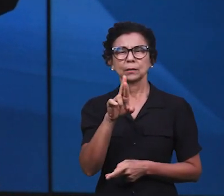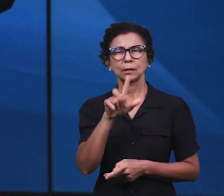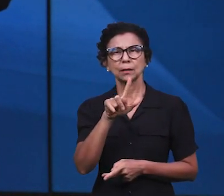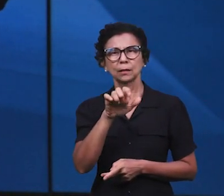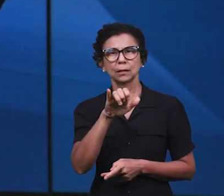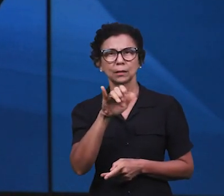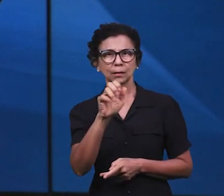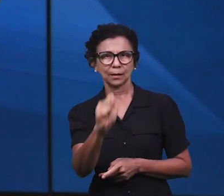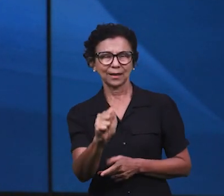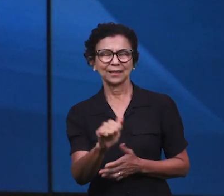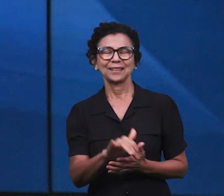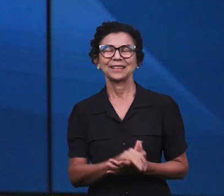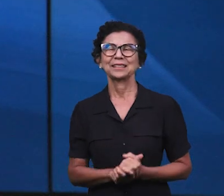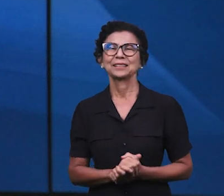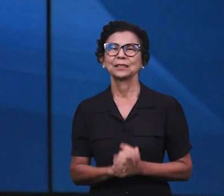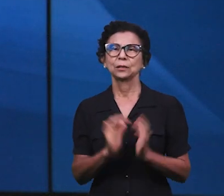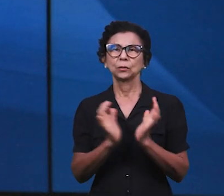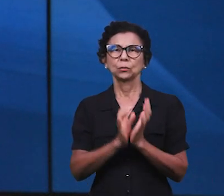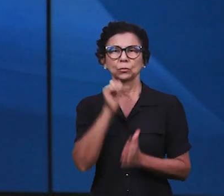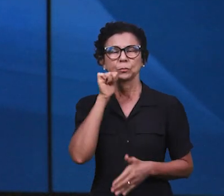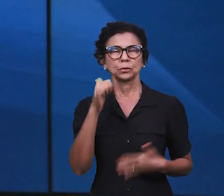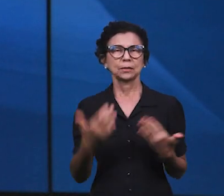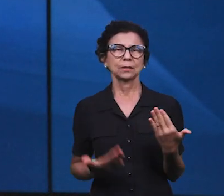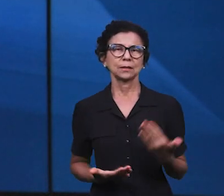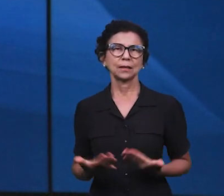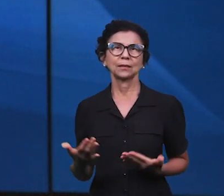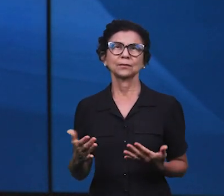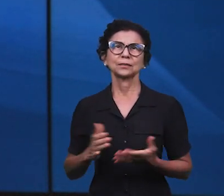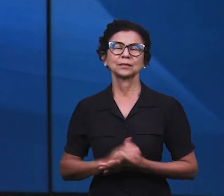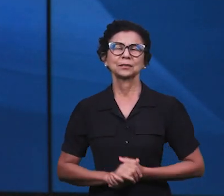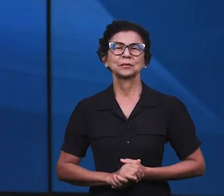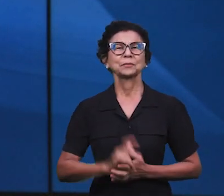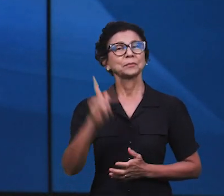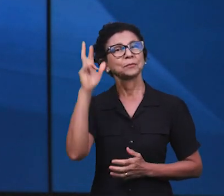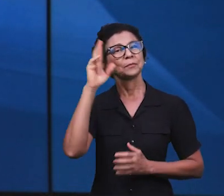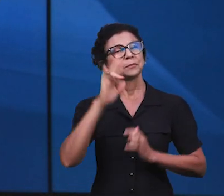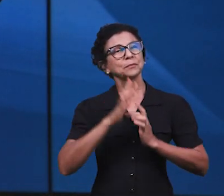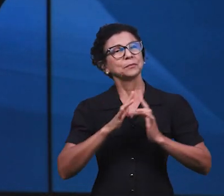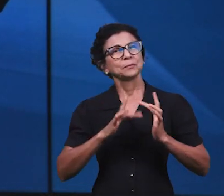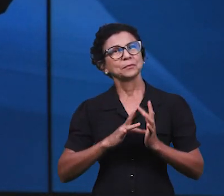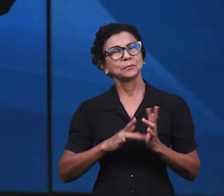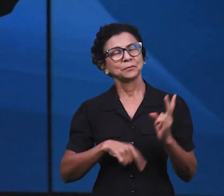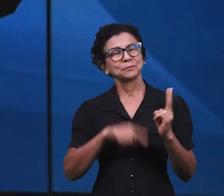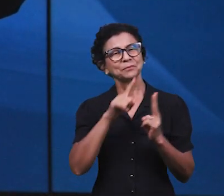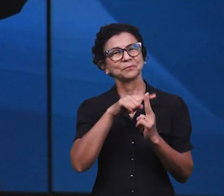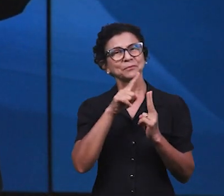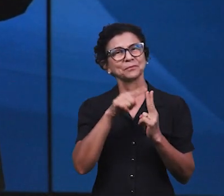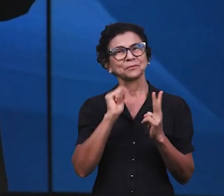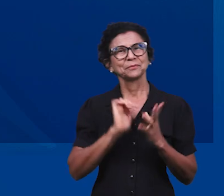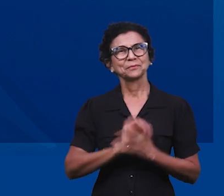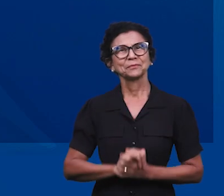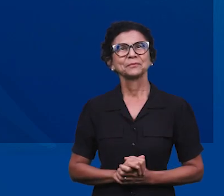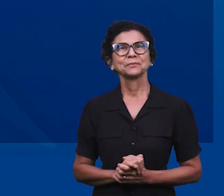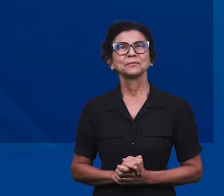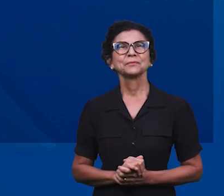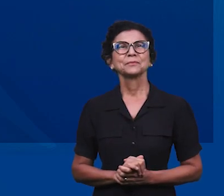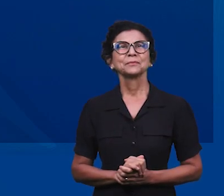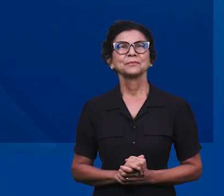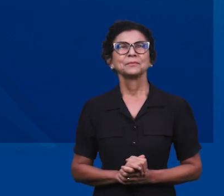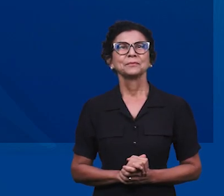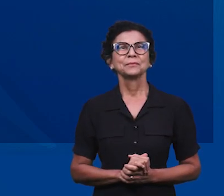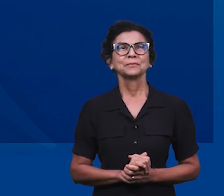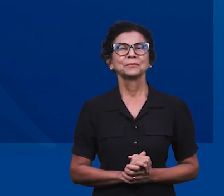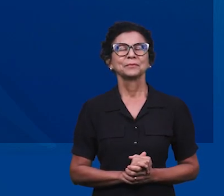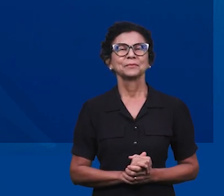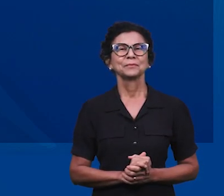senhoras da nossa igreja em Barra Mansa. Vamos então, irmã Irene, a paz do Senhor, irmã Vanderleia, a paz do Senhor. Resposta